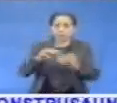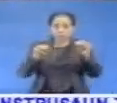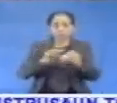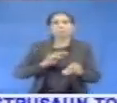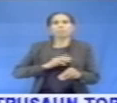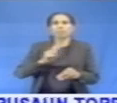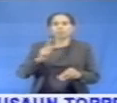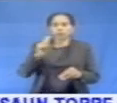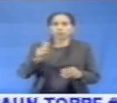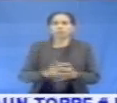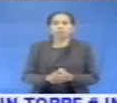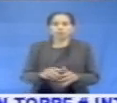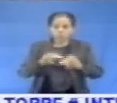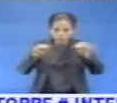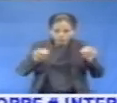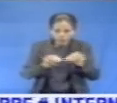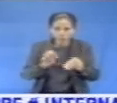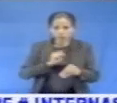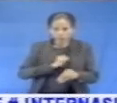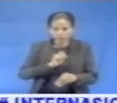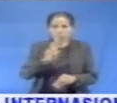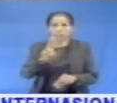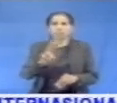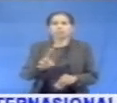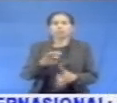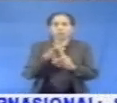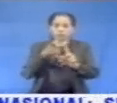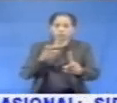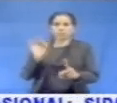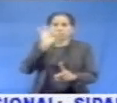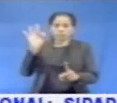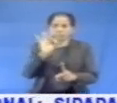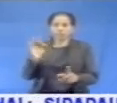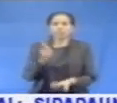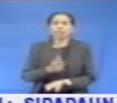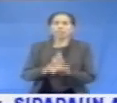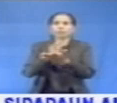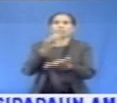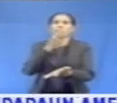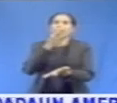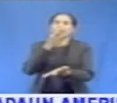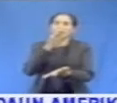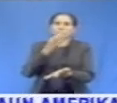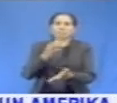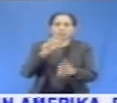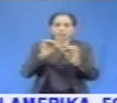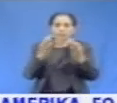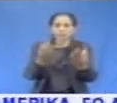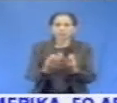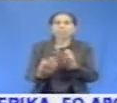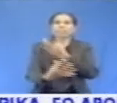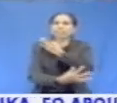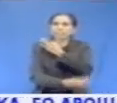administrativo Remesil, município Aileu, se sexta-feira até domingo, ou de apoio a Ihamba Vulnerável Sira. Xanana